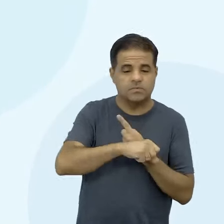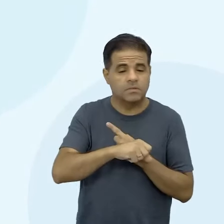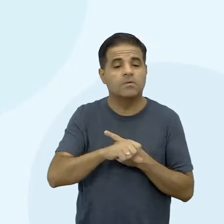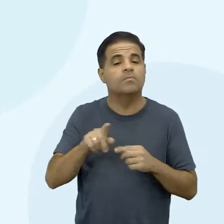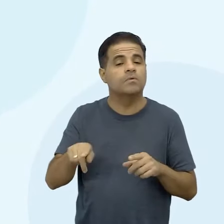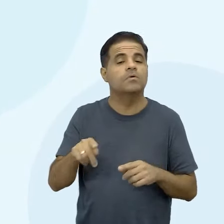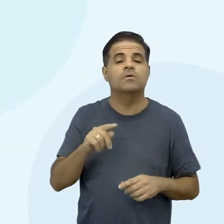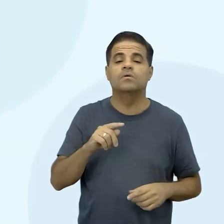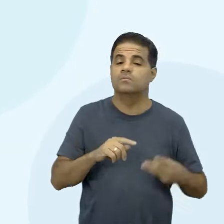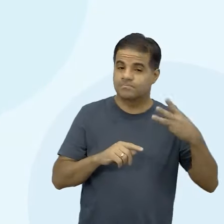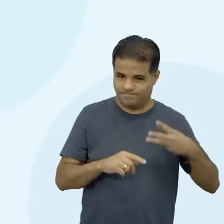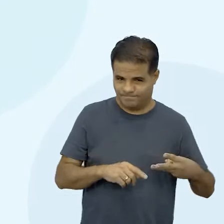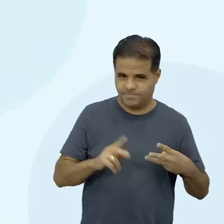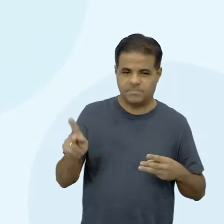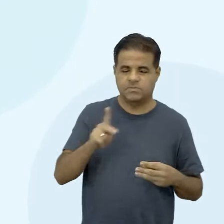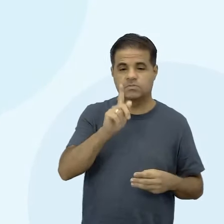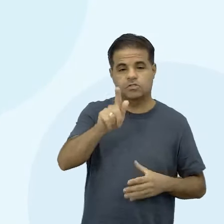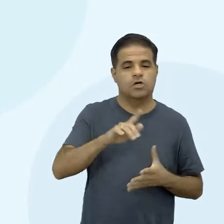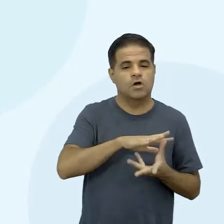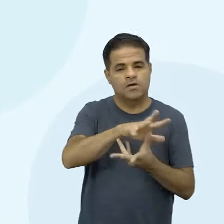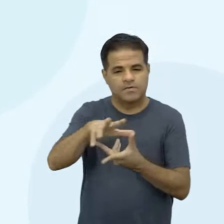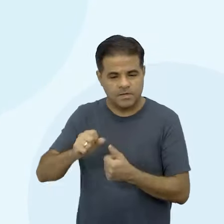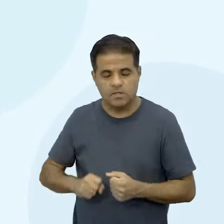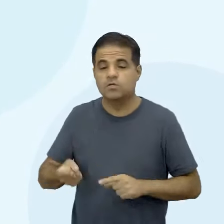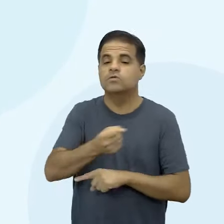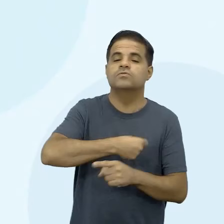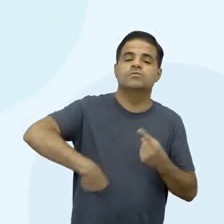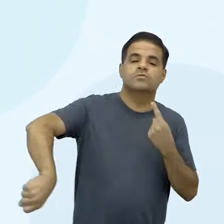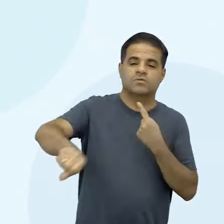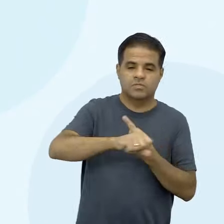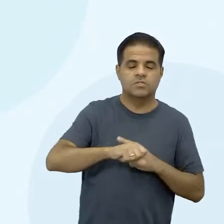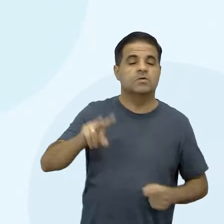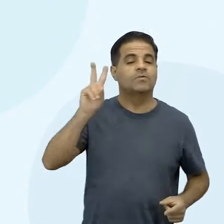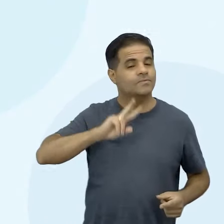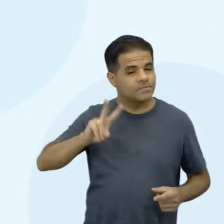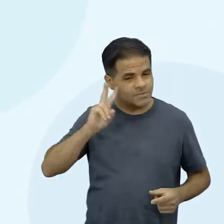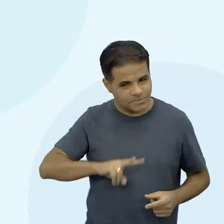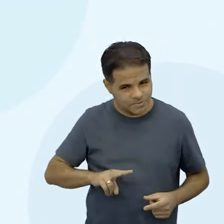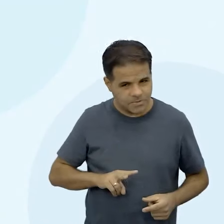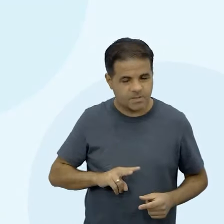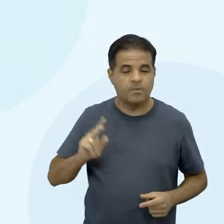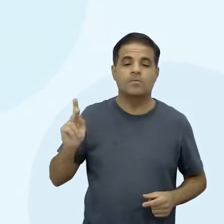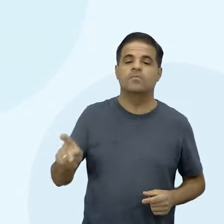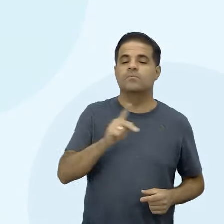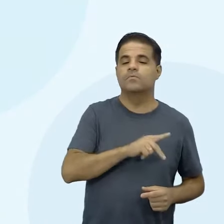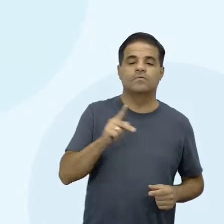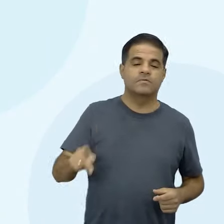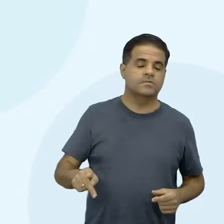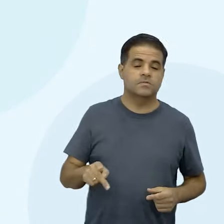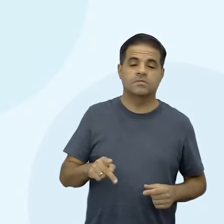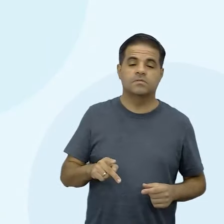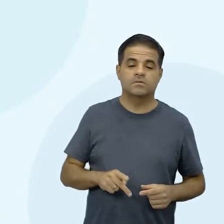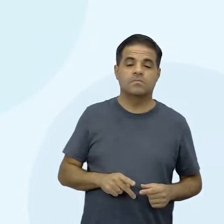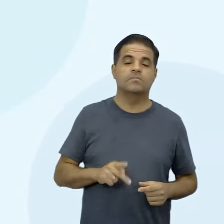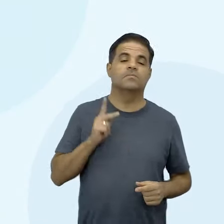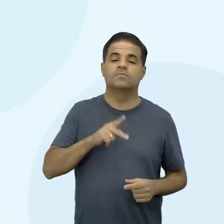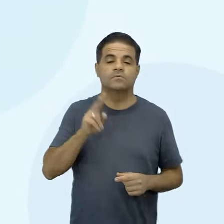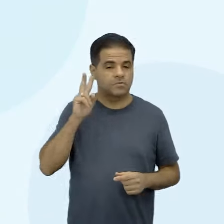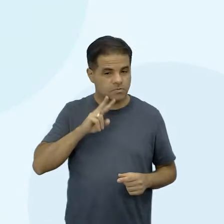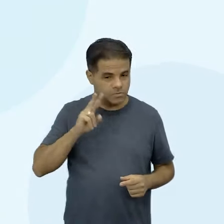sociologia. O componente 3, professores de geografia, sociologia ou história. O componente